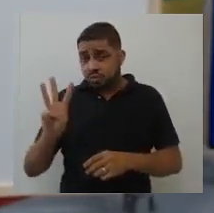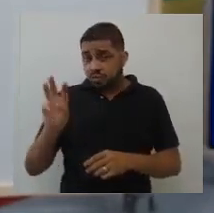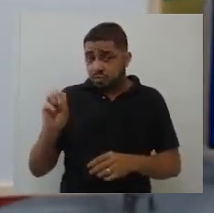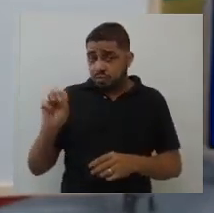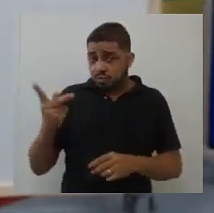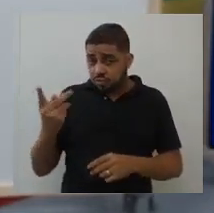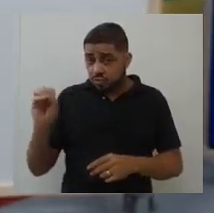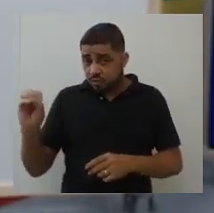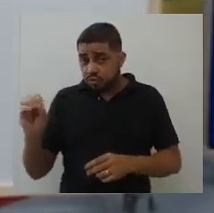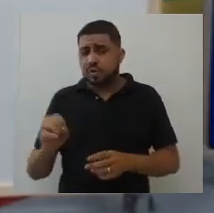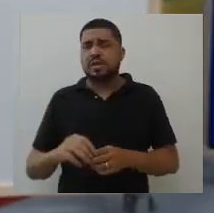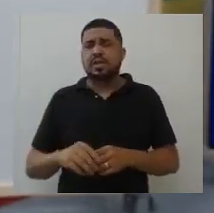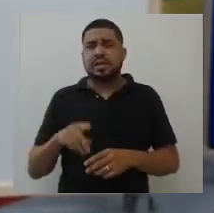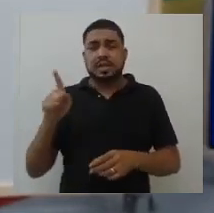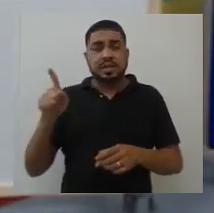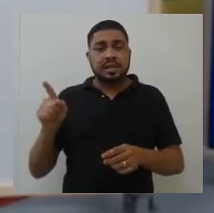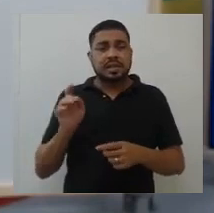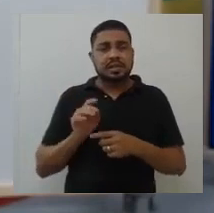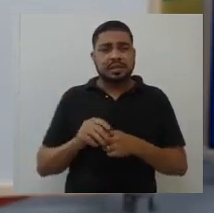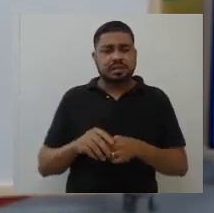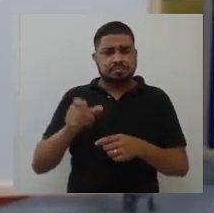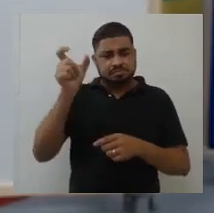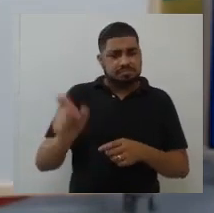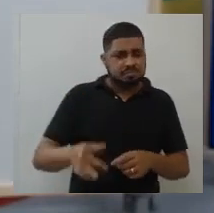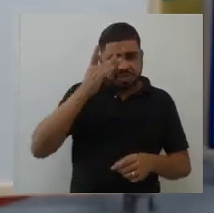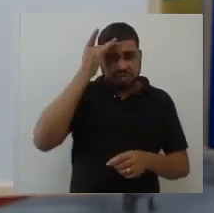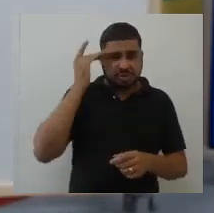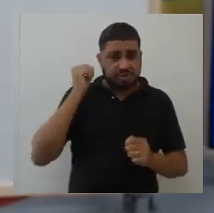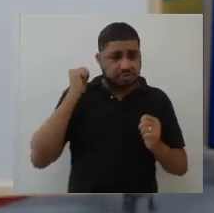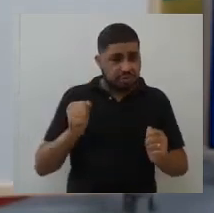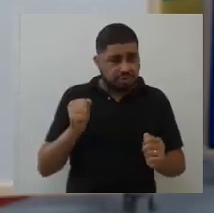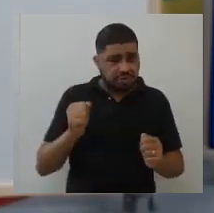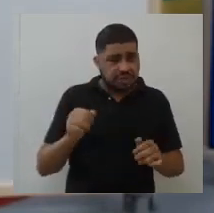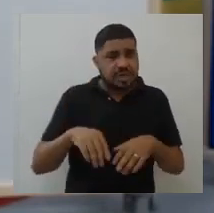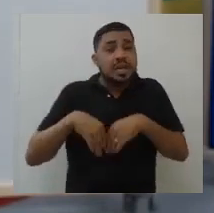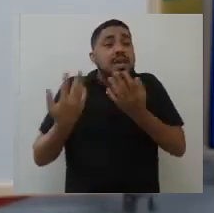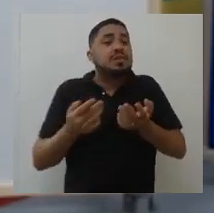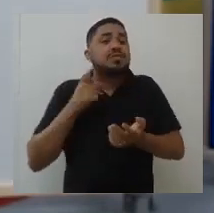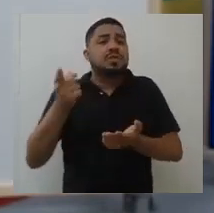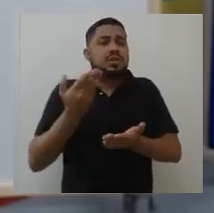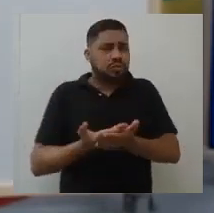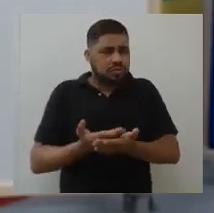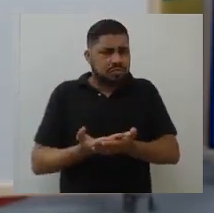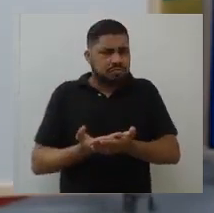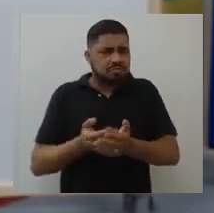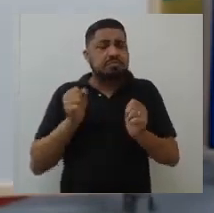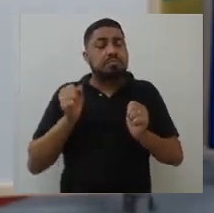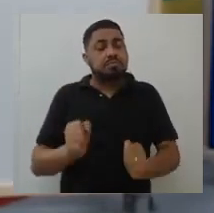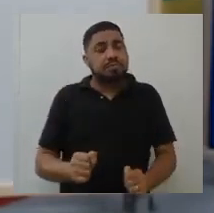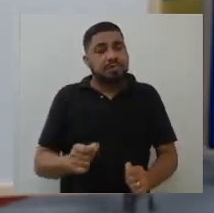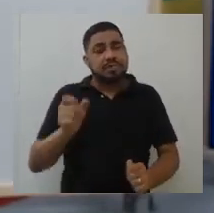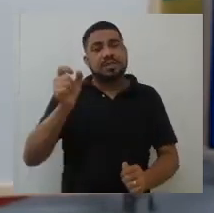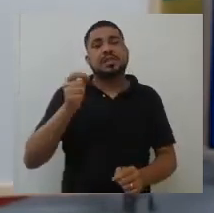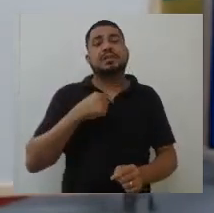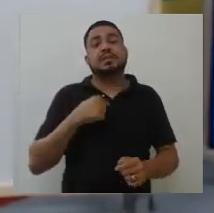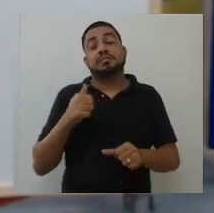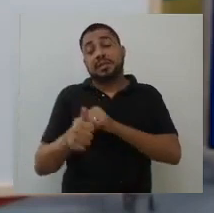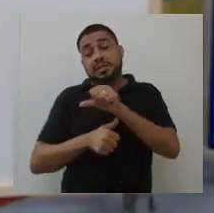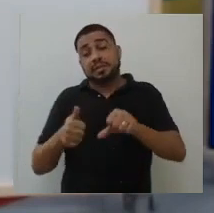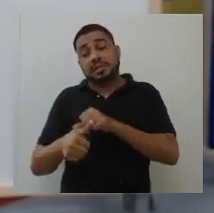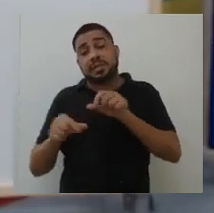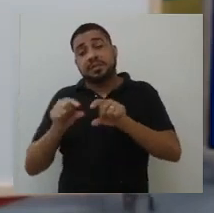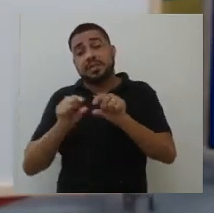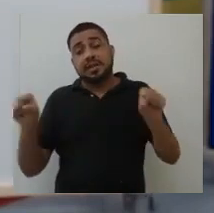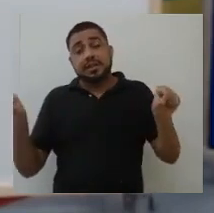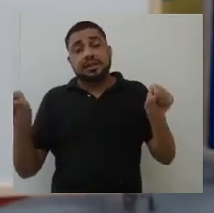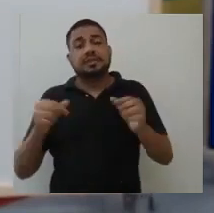indica pessoas, correto? Será que eu posso, nesse caso aí, quem você estuda? Poderia. Só que eu precisaria de uma alteração aí na frase. Eu poderia